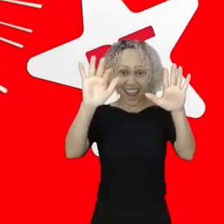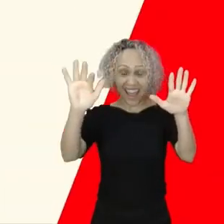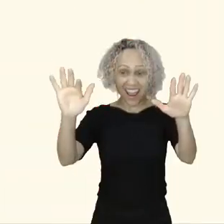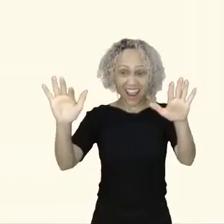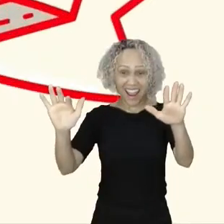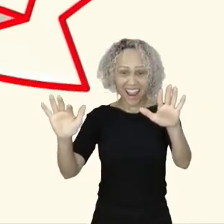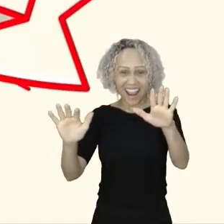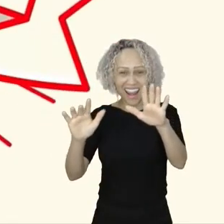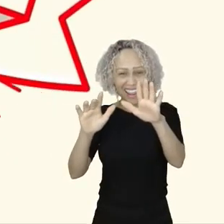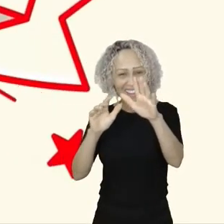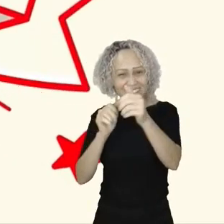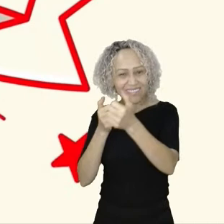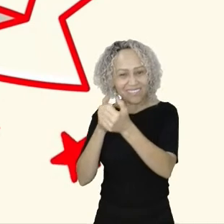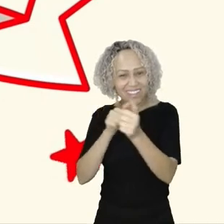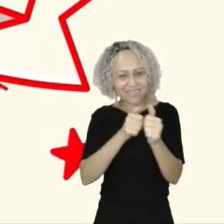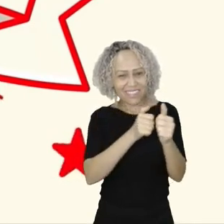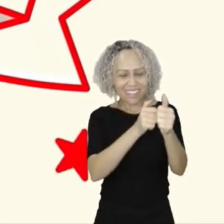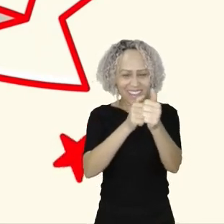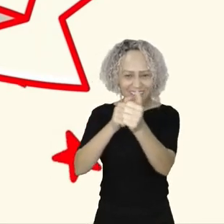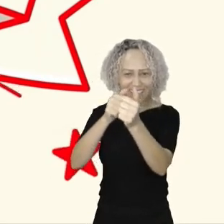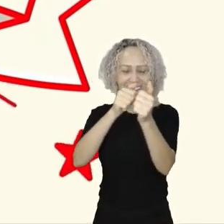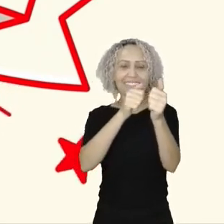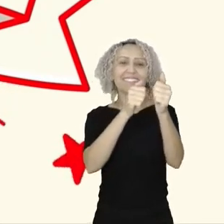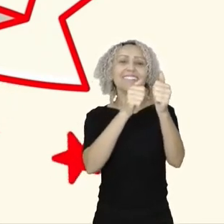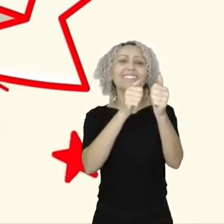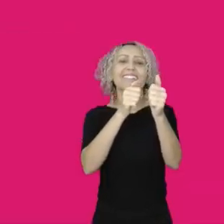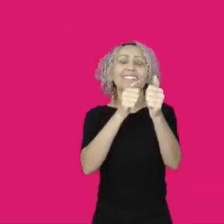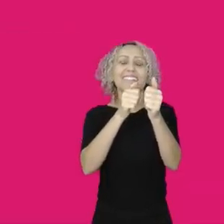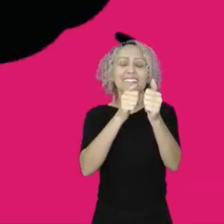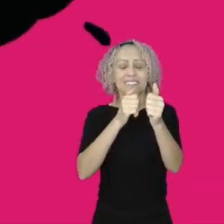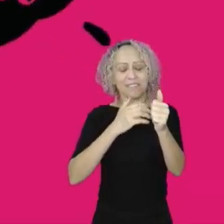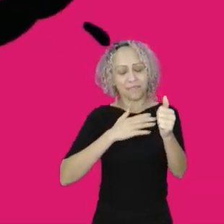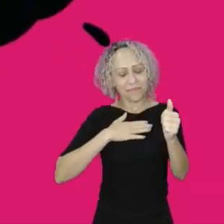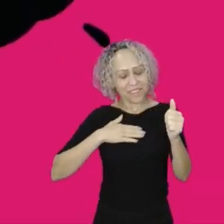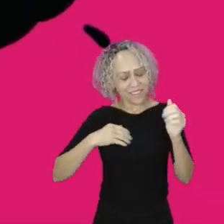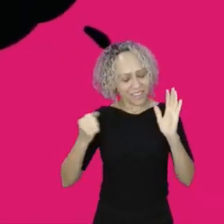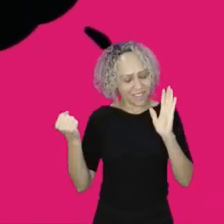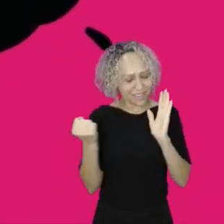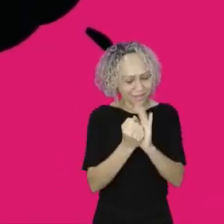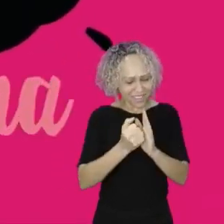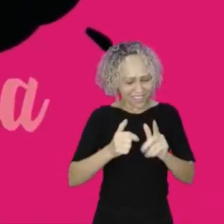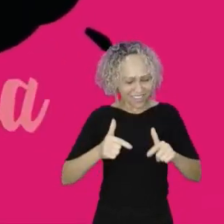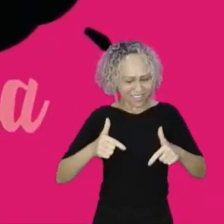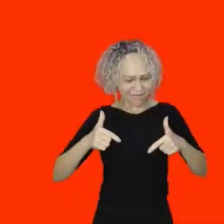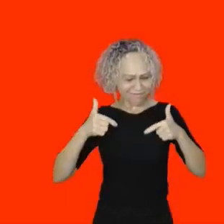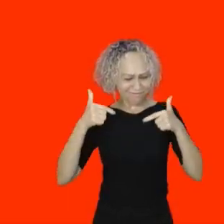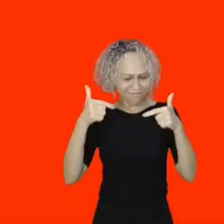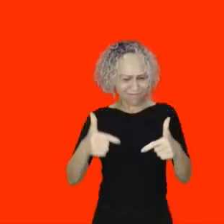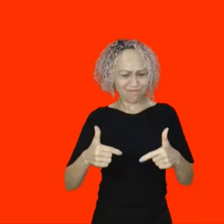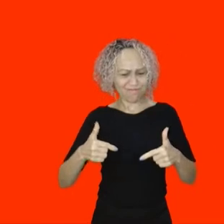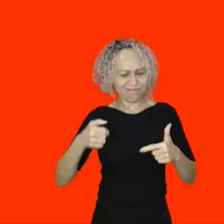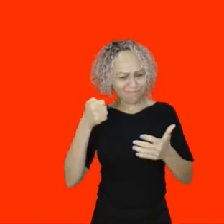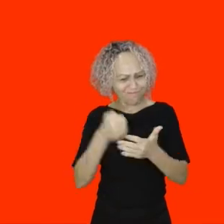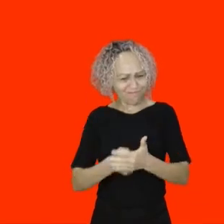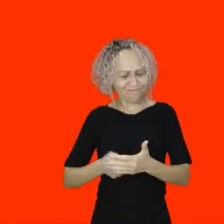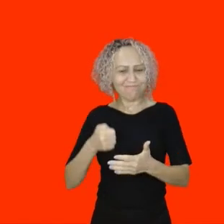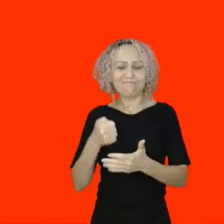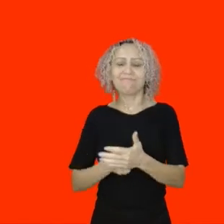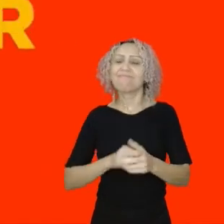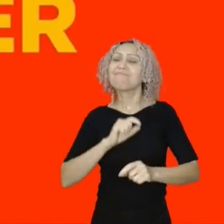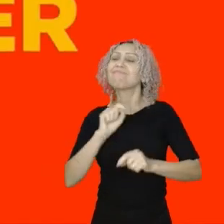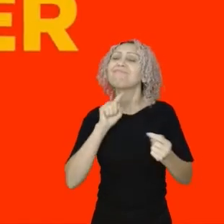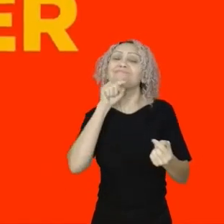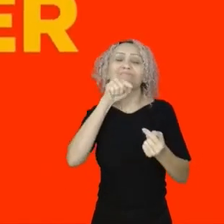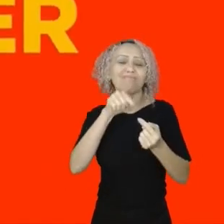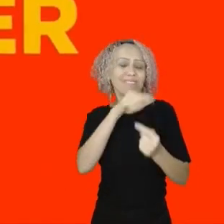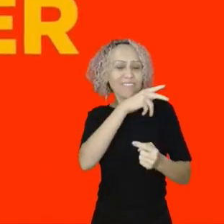brilha, ela é quem vai me guiar. Ser guerreira é minha sina,